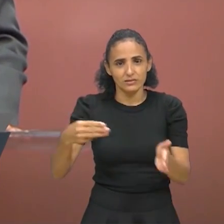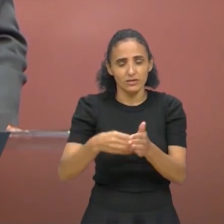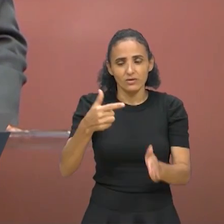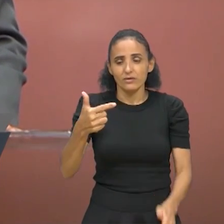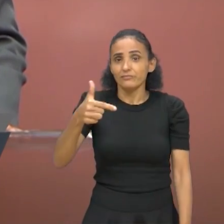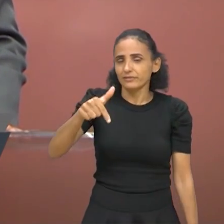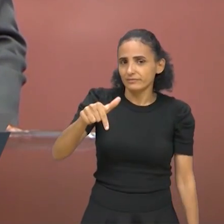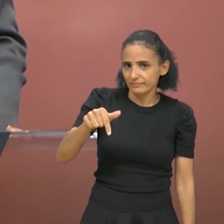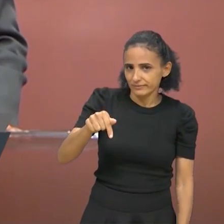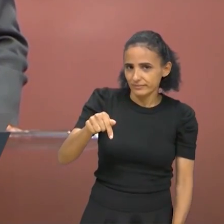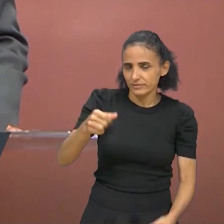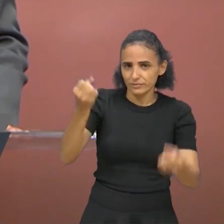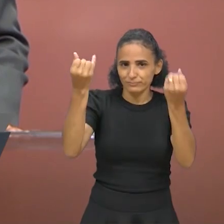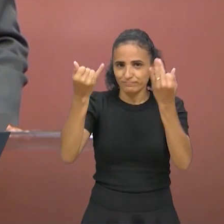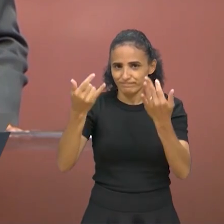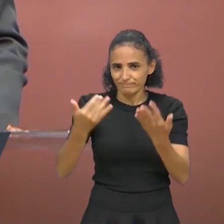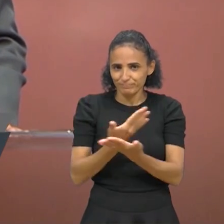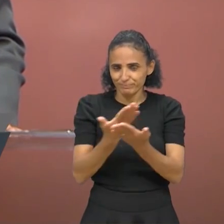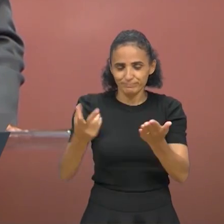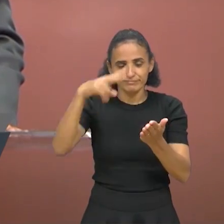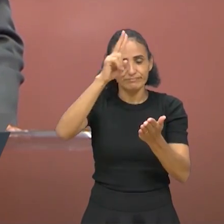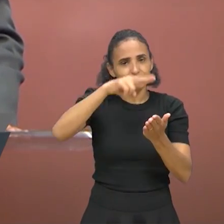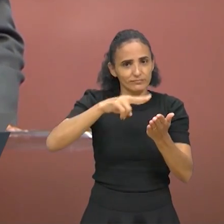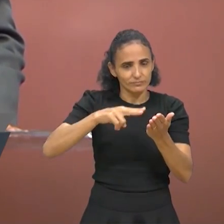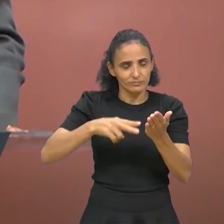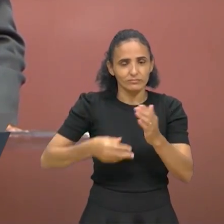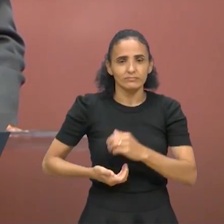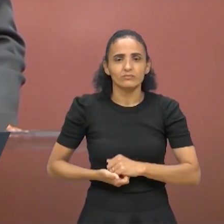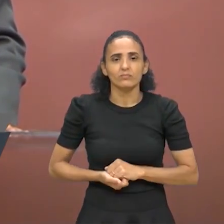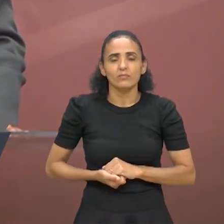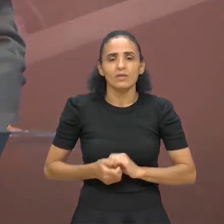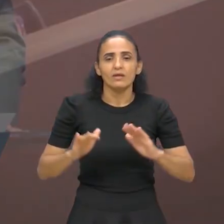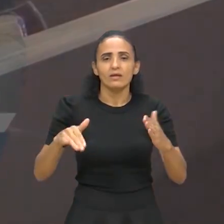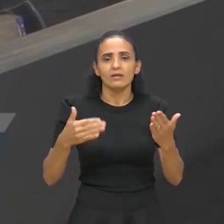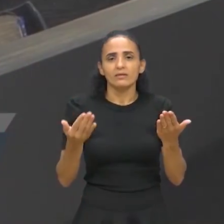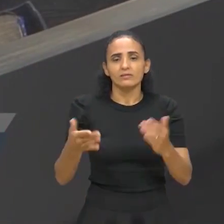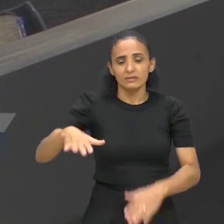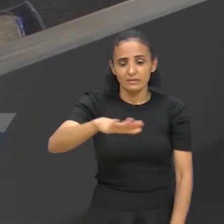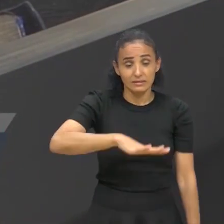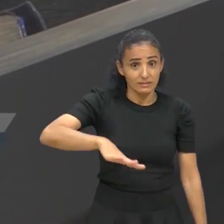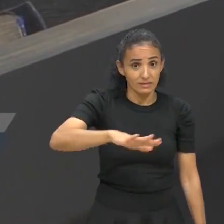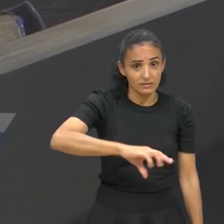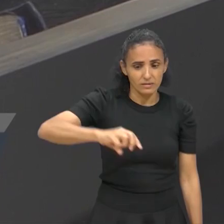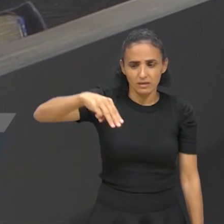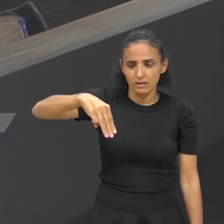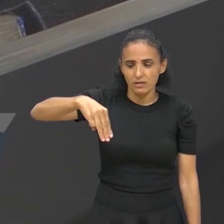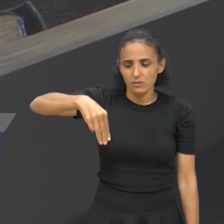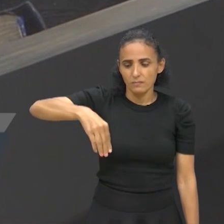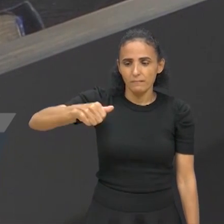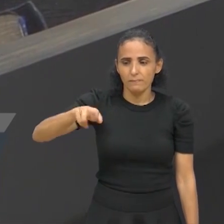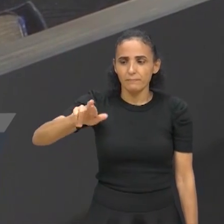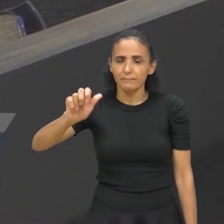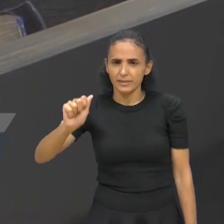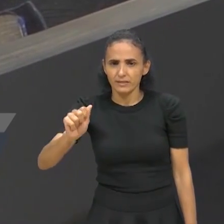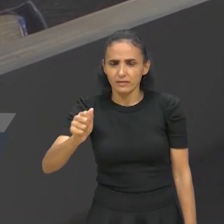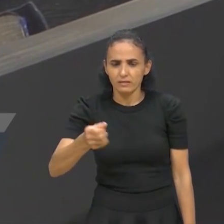27, onde a palavra do Senhor nos diz a seguinte expressão: então chegaram a Mara, mas não puderam beber as águas de